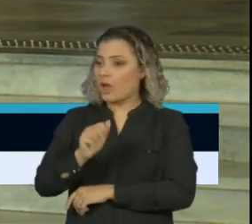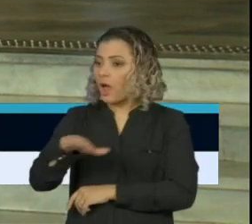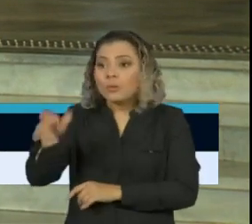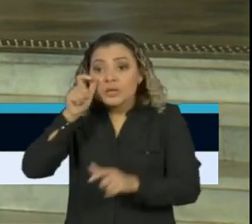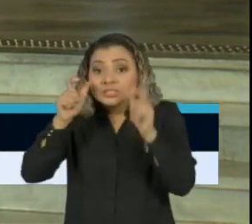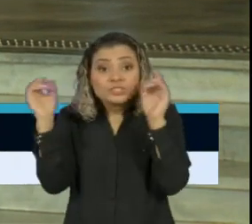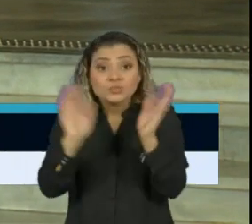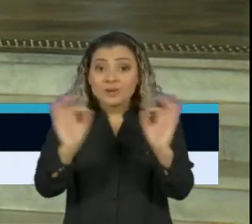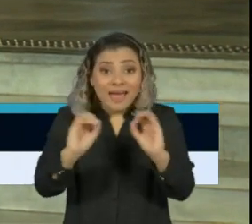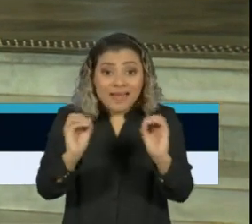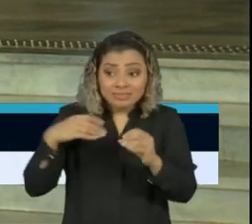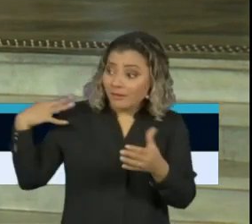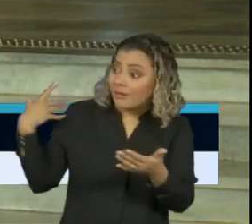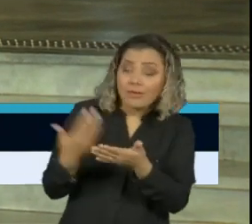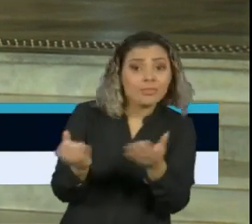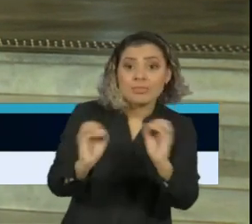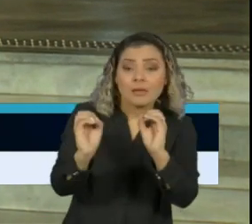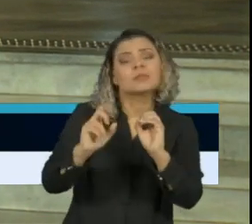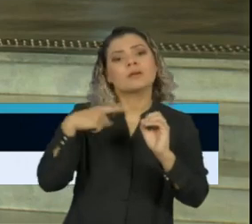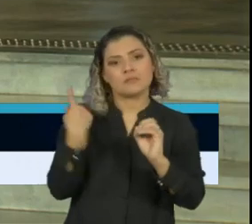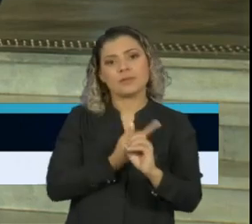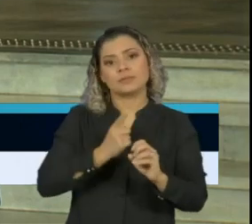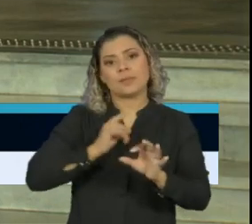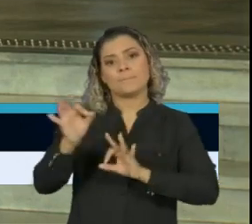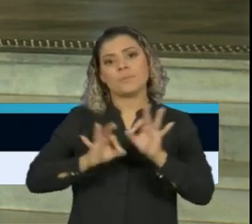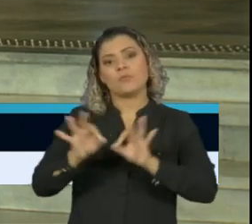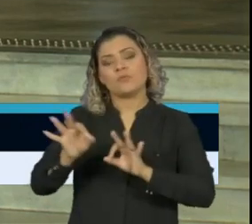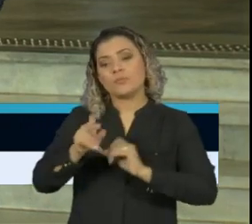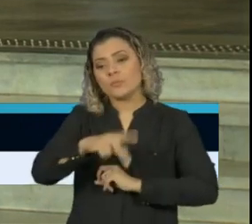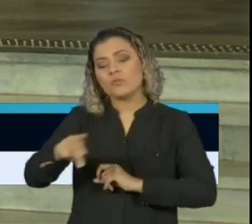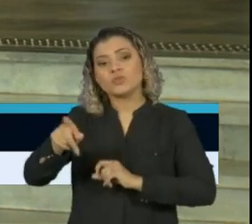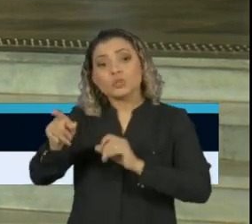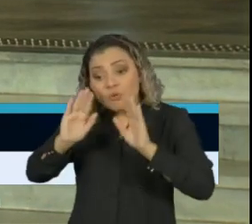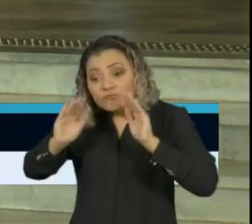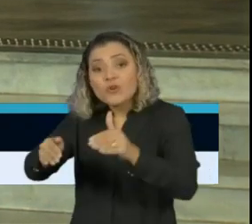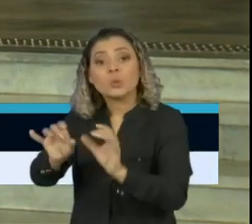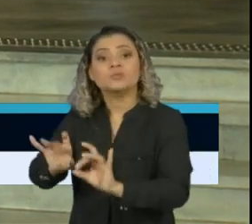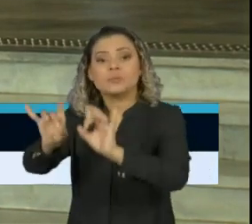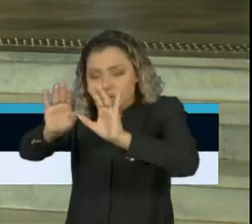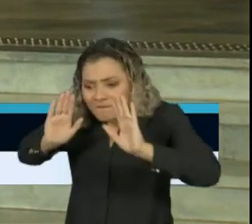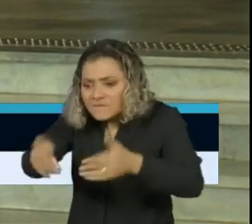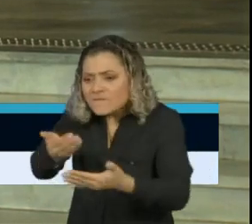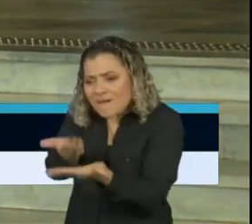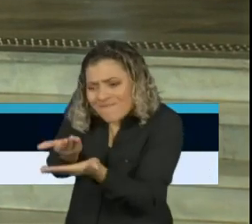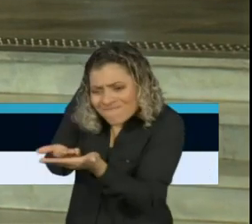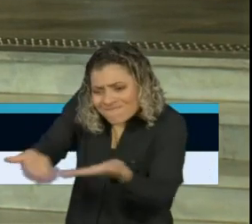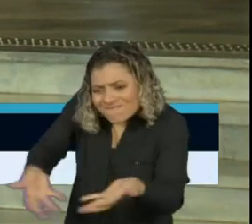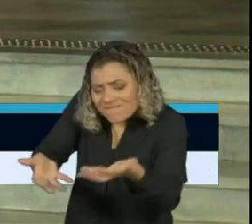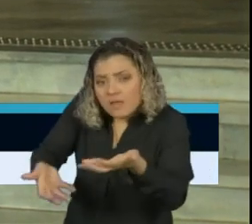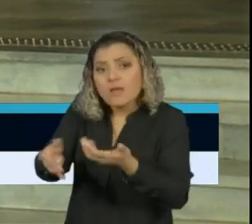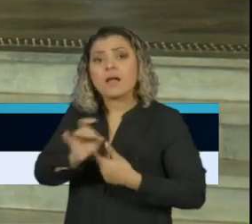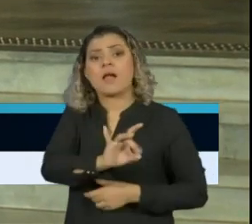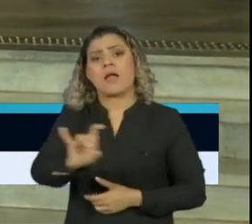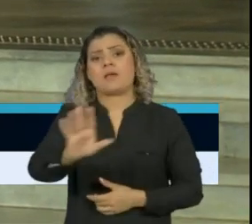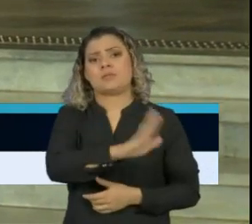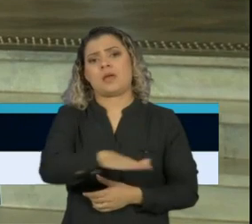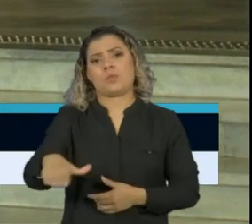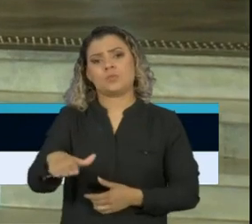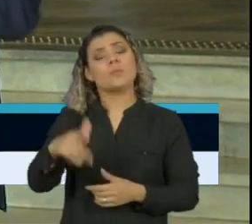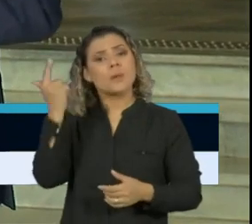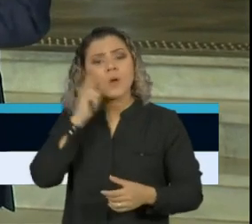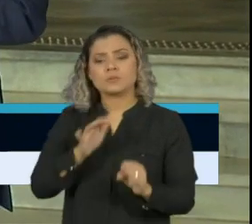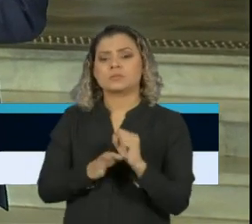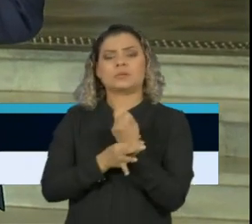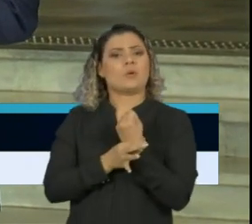assistido às aulas, ele terá uma atenção especial com um programa de recuperação específico desenhado para cada um dos nossos alunos para garantir